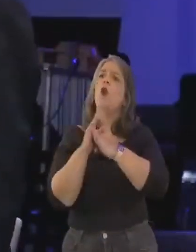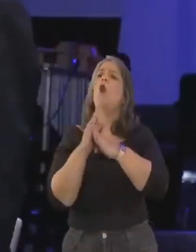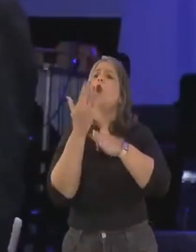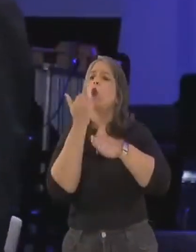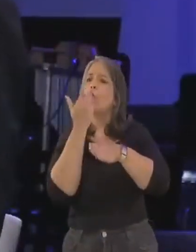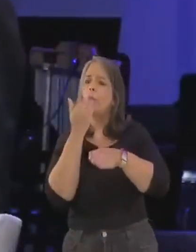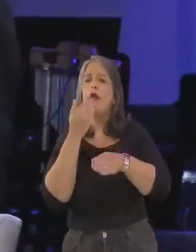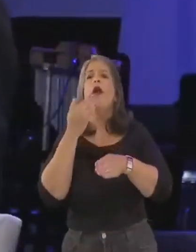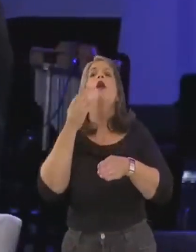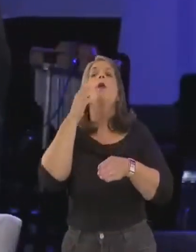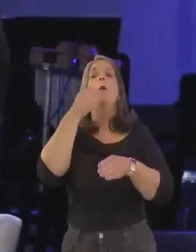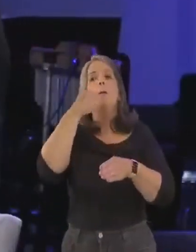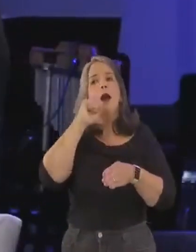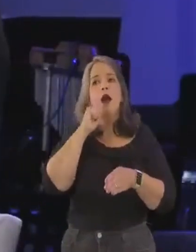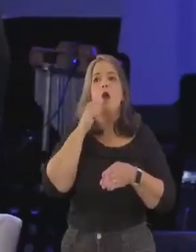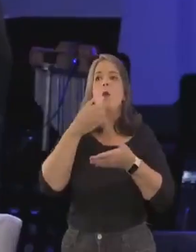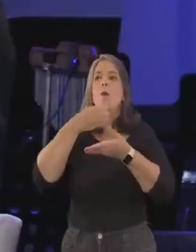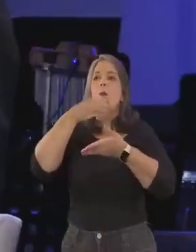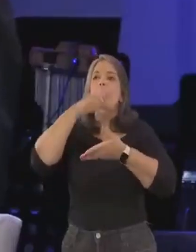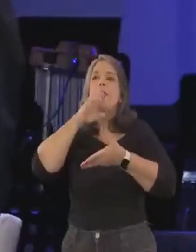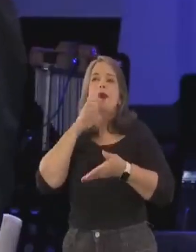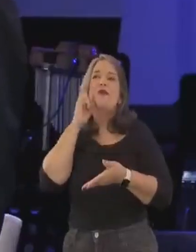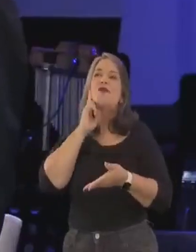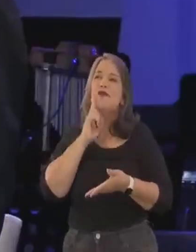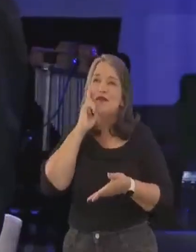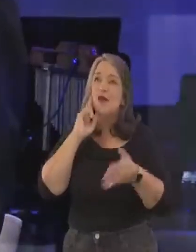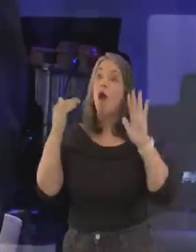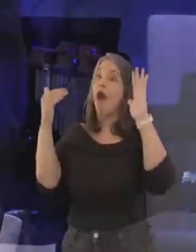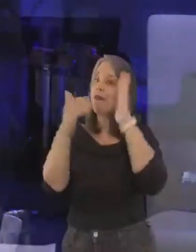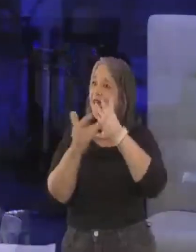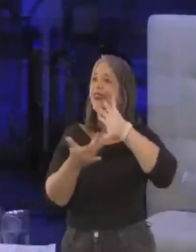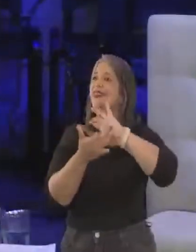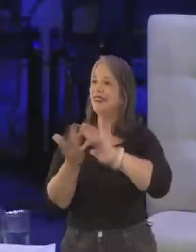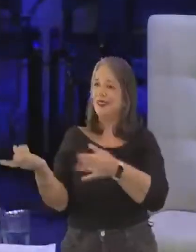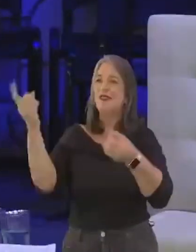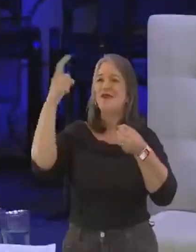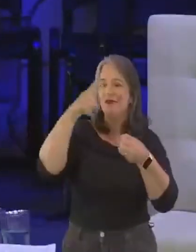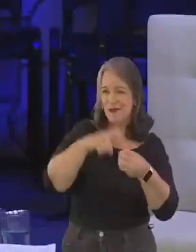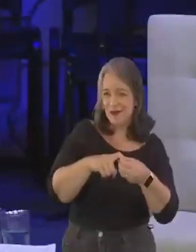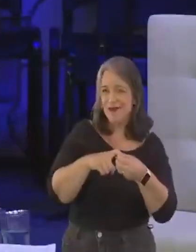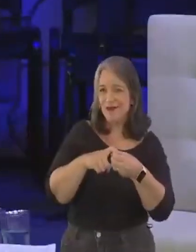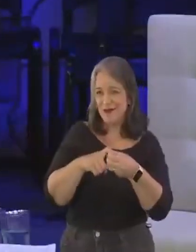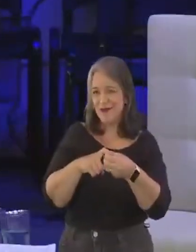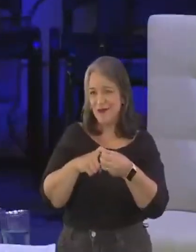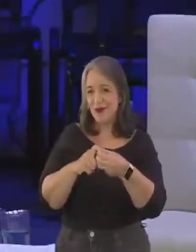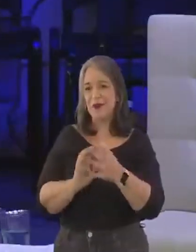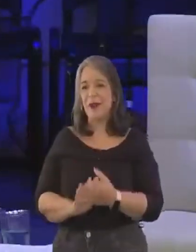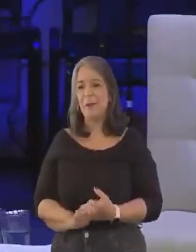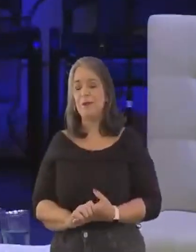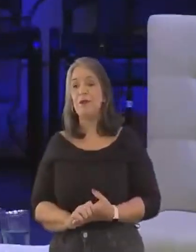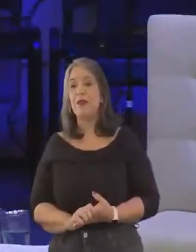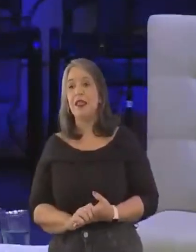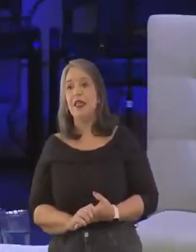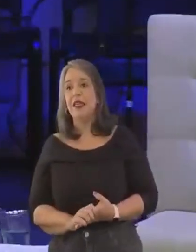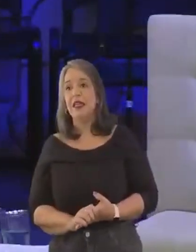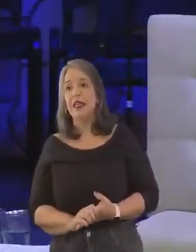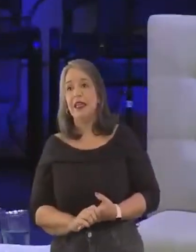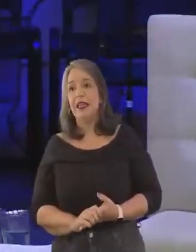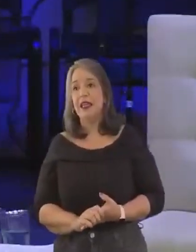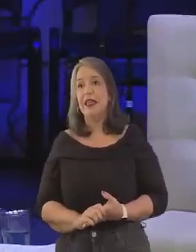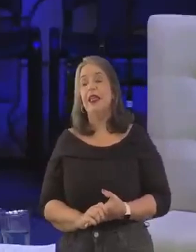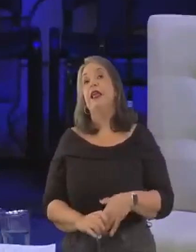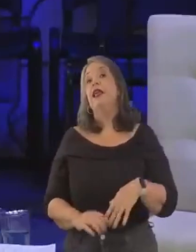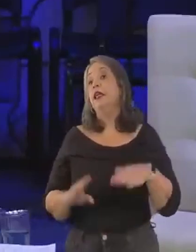em Atos 1, no verso 11, os anjos afirmaram o seguinte: este Jesus que dentre vocês